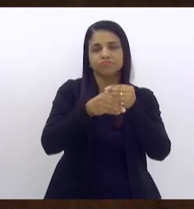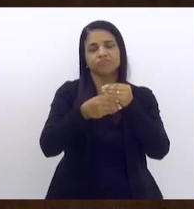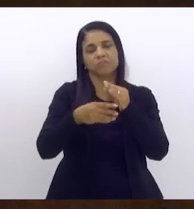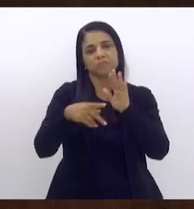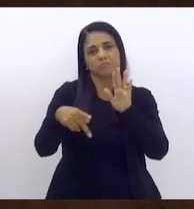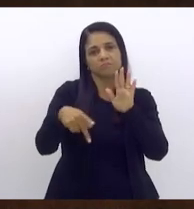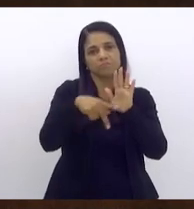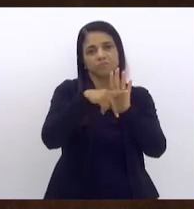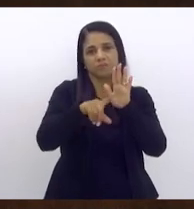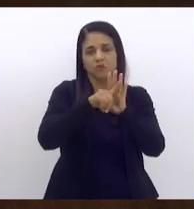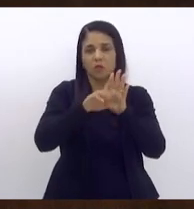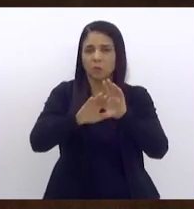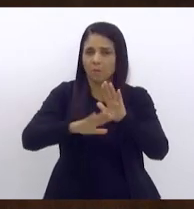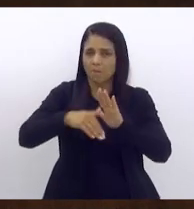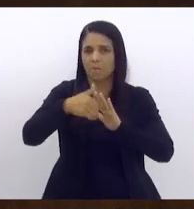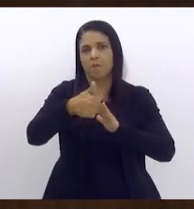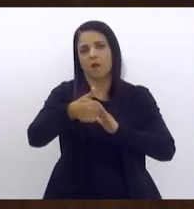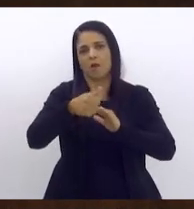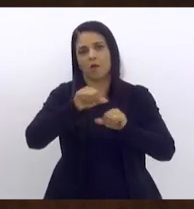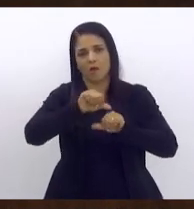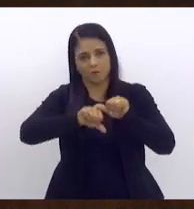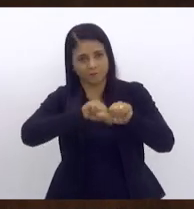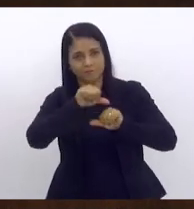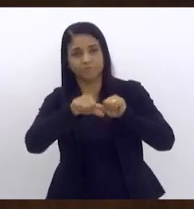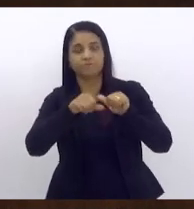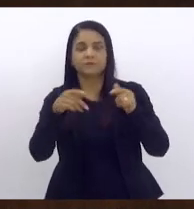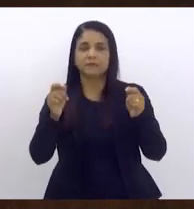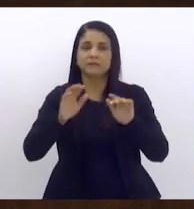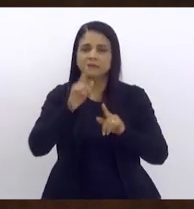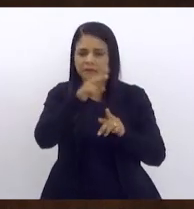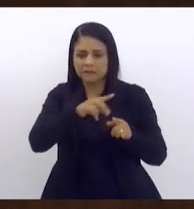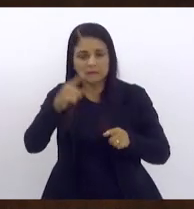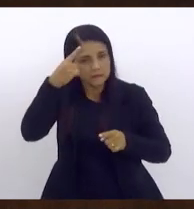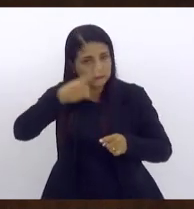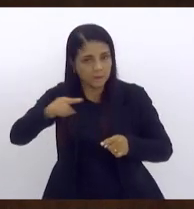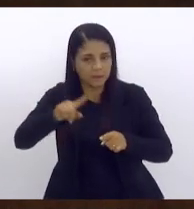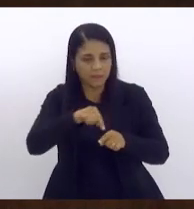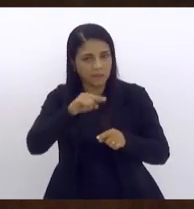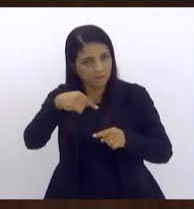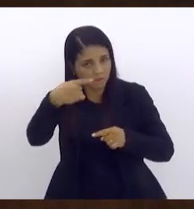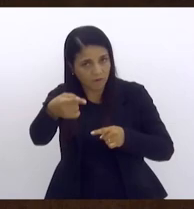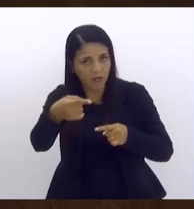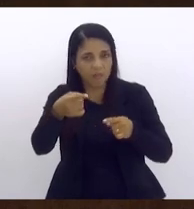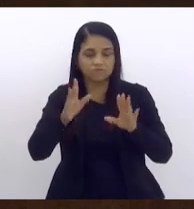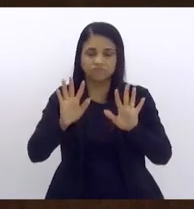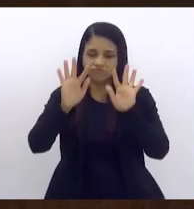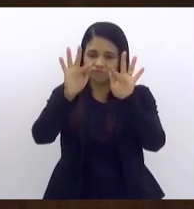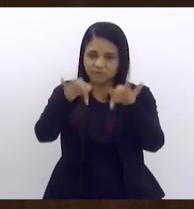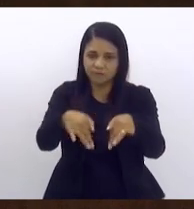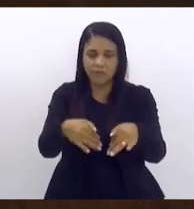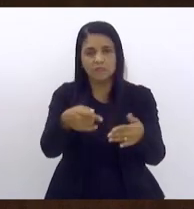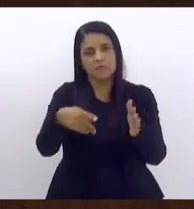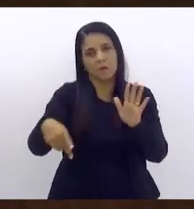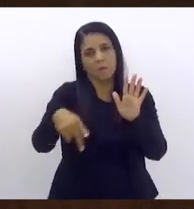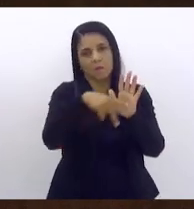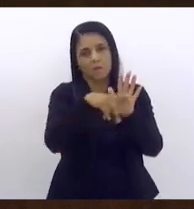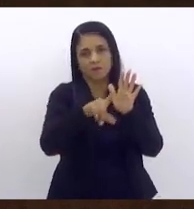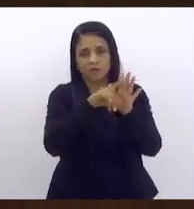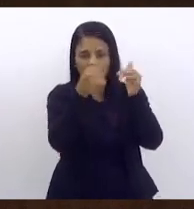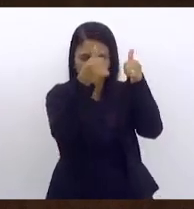na próxima semana a gente possa terminar de fazer a análise definitiva desse projeto. Muito